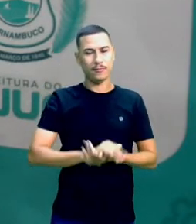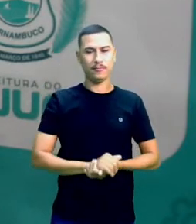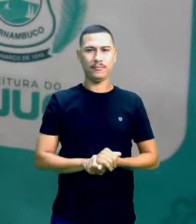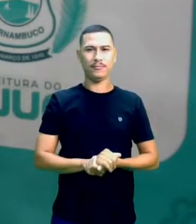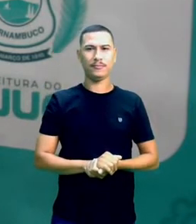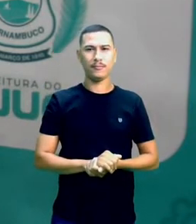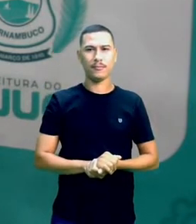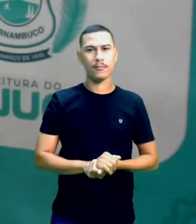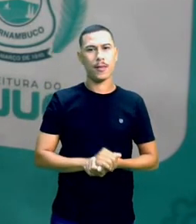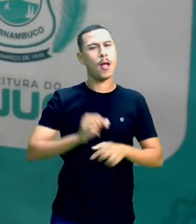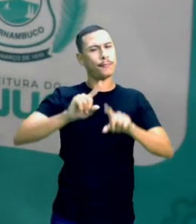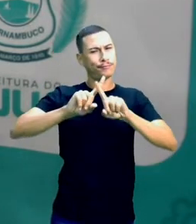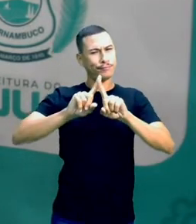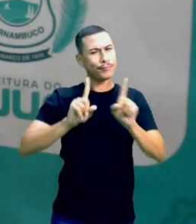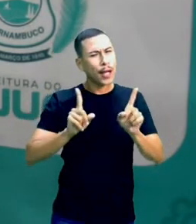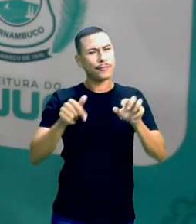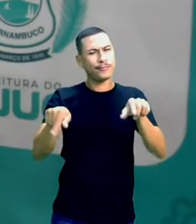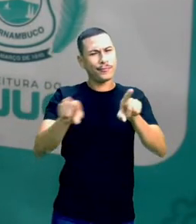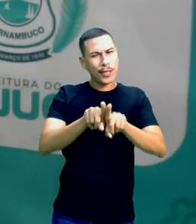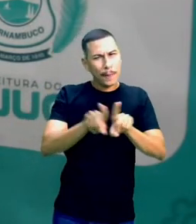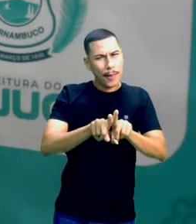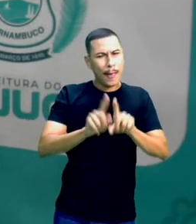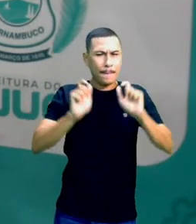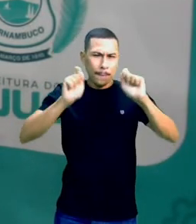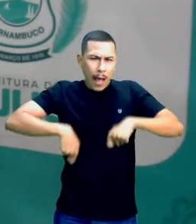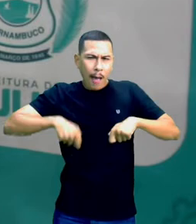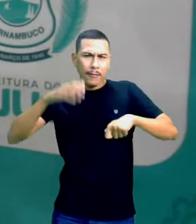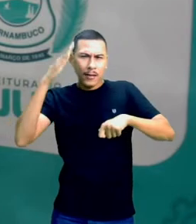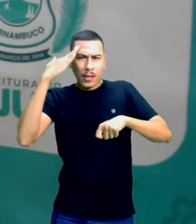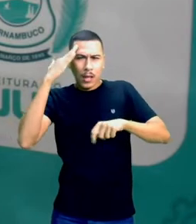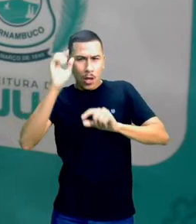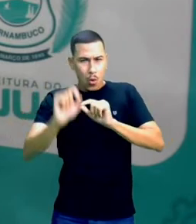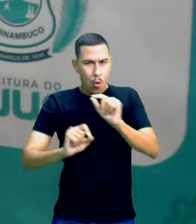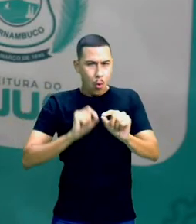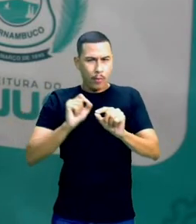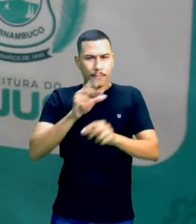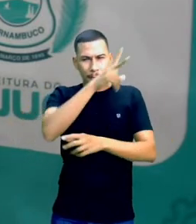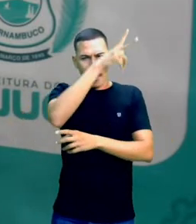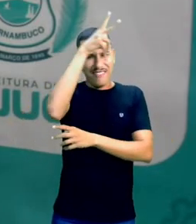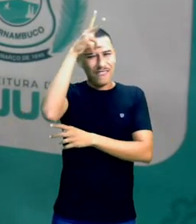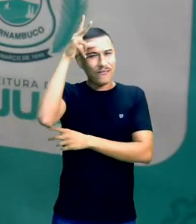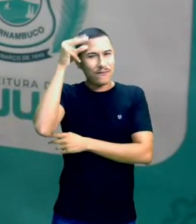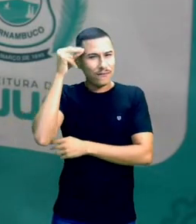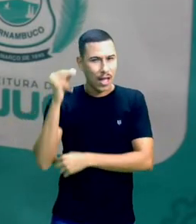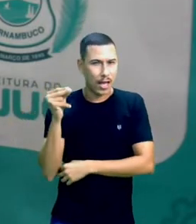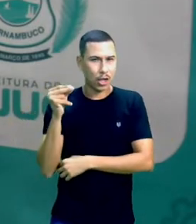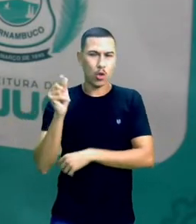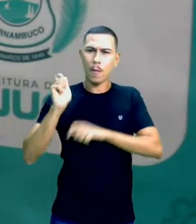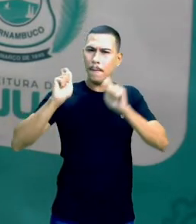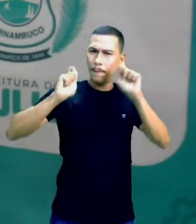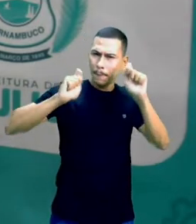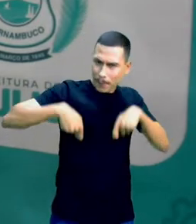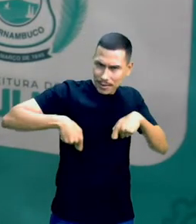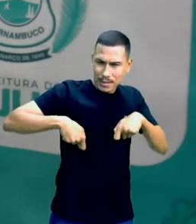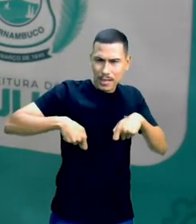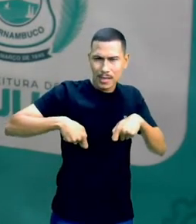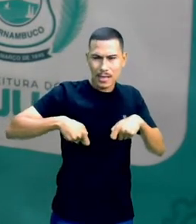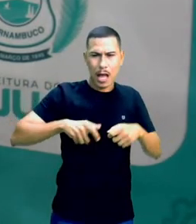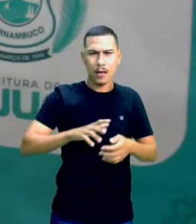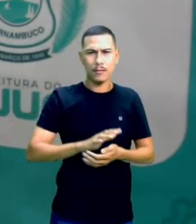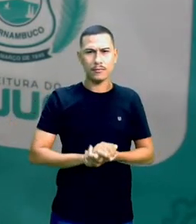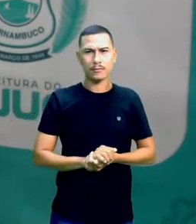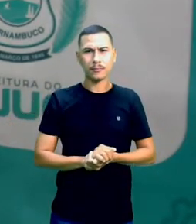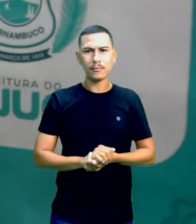prefeita. Mas também temos o entendimento que o prefeito ou a prefeita precisa ter